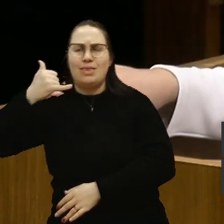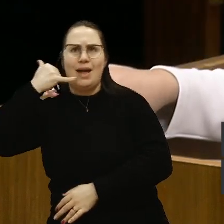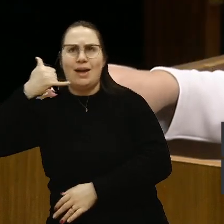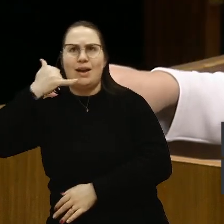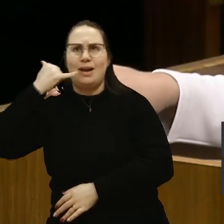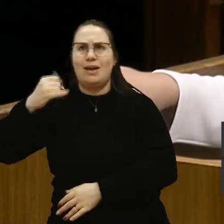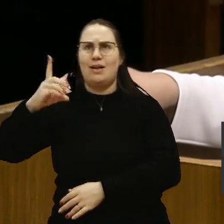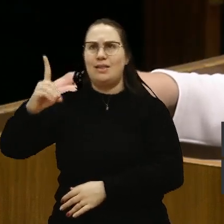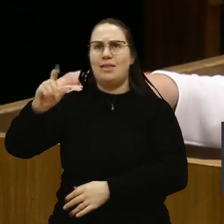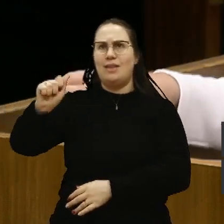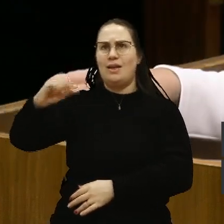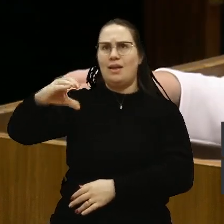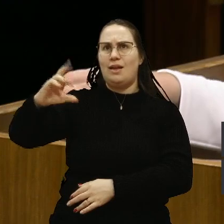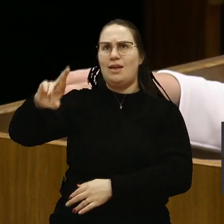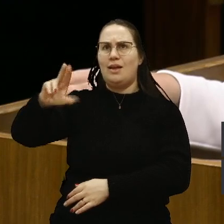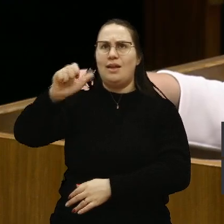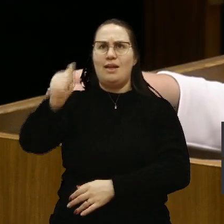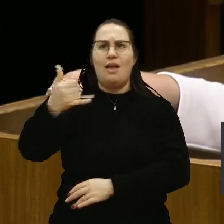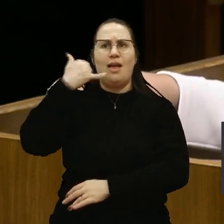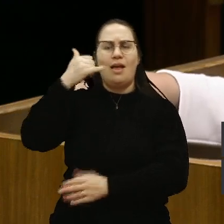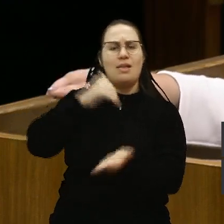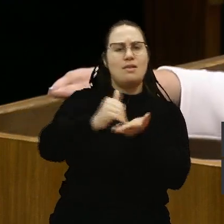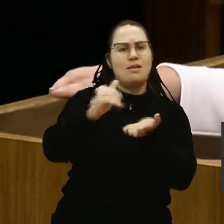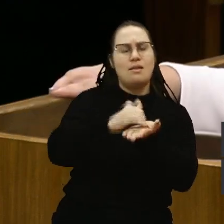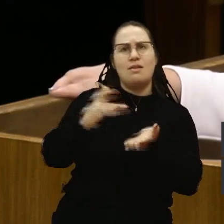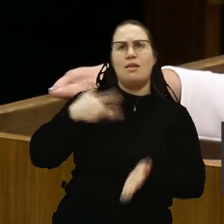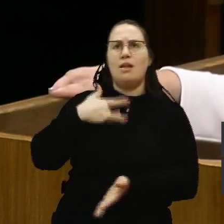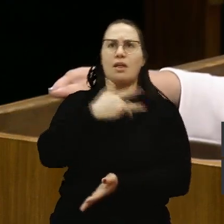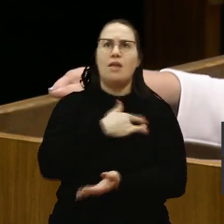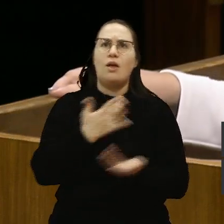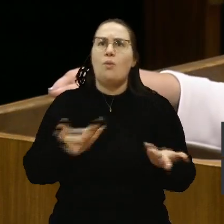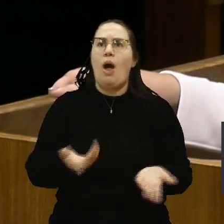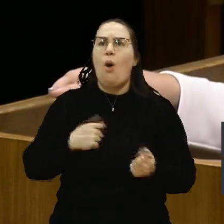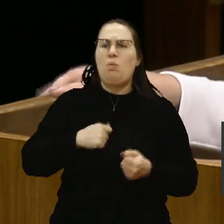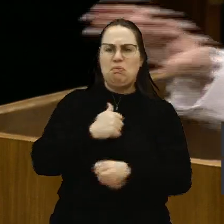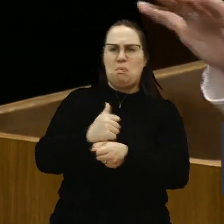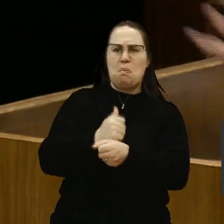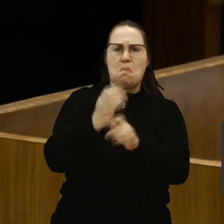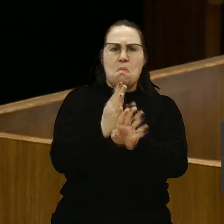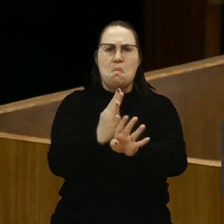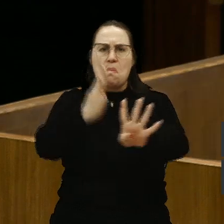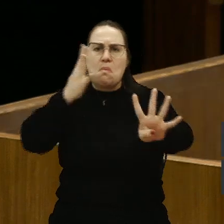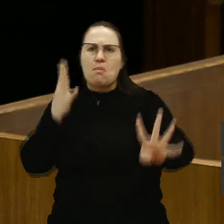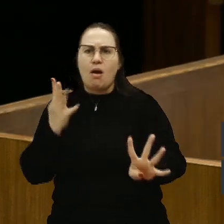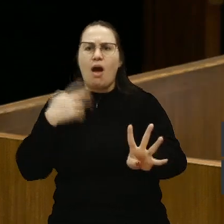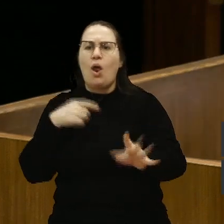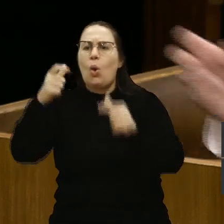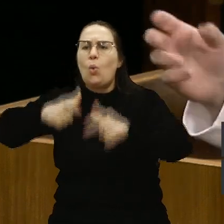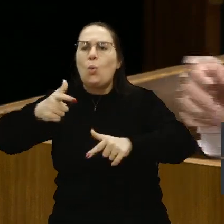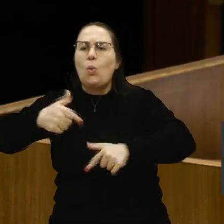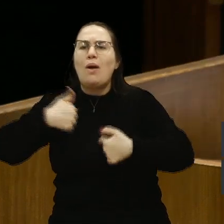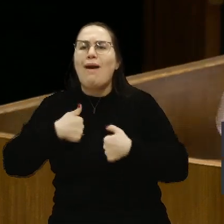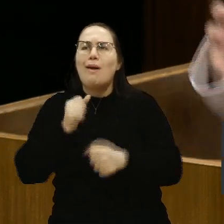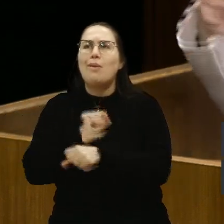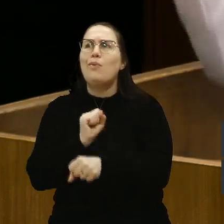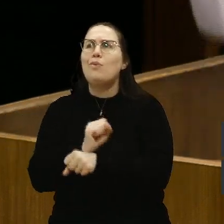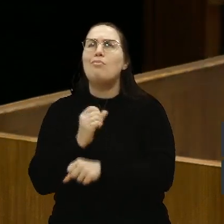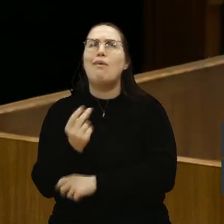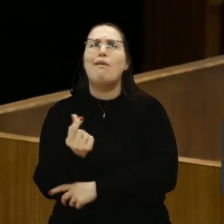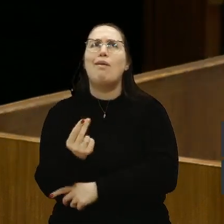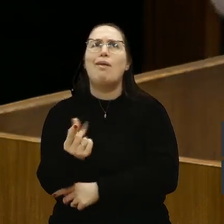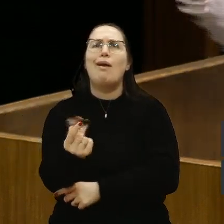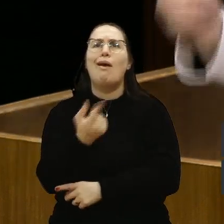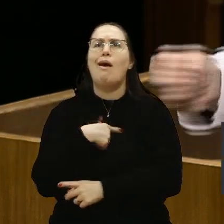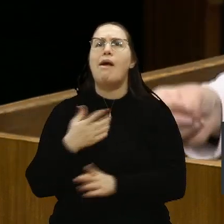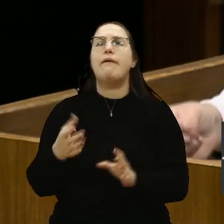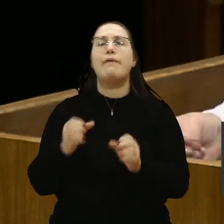ficando horas no telefone, ligando para a Secretaria da Saúde para saber em que posição que estão na fila. A gente só quer que a pessoa, e que não me diga assim que vai